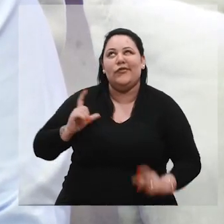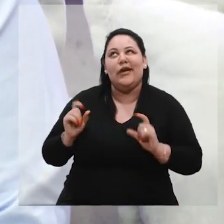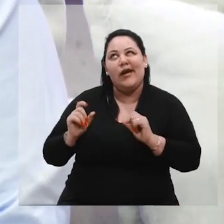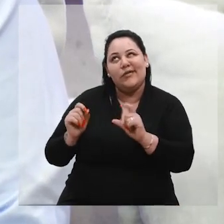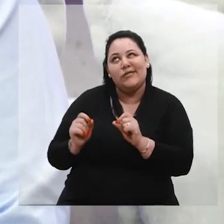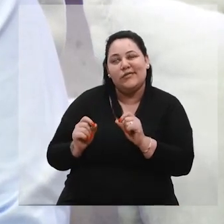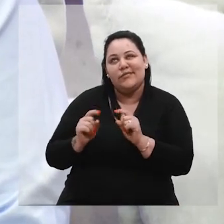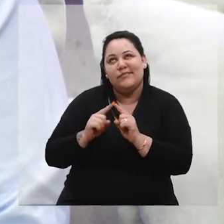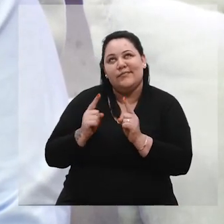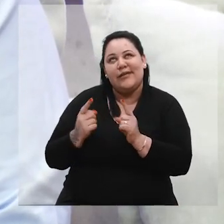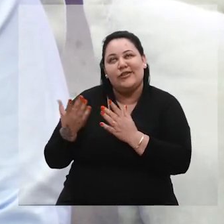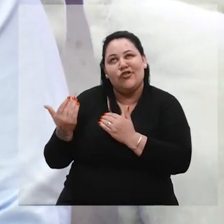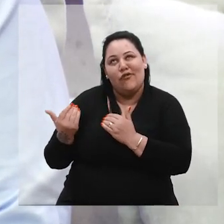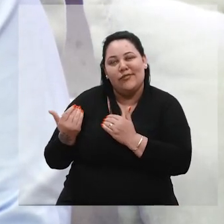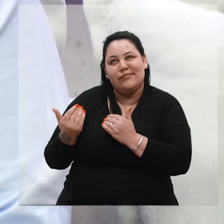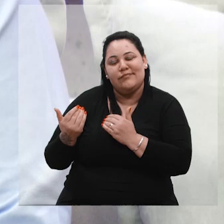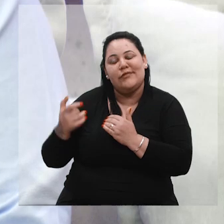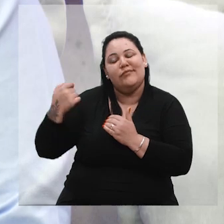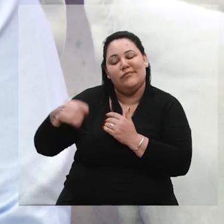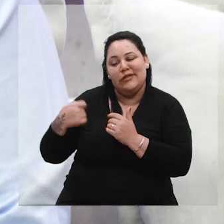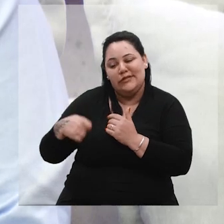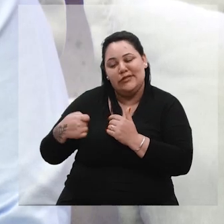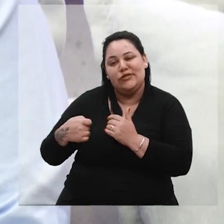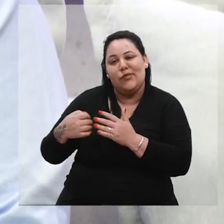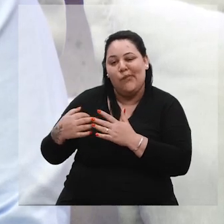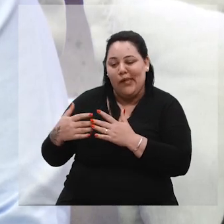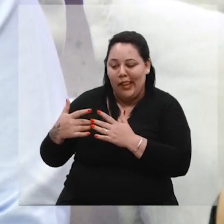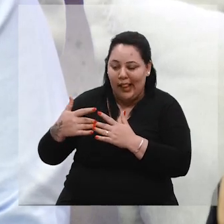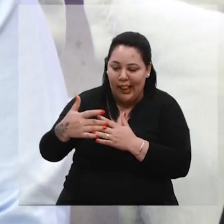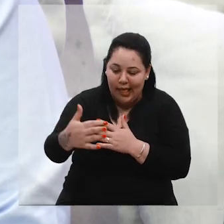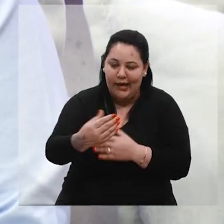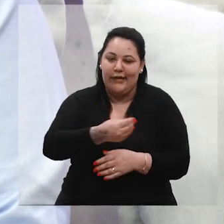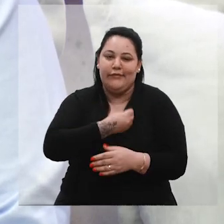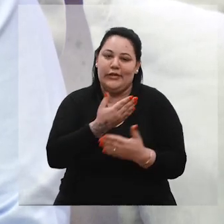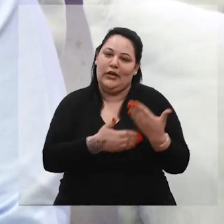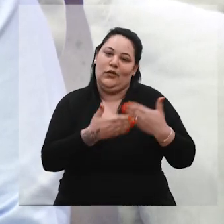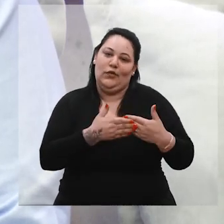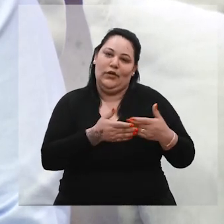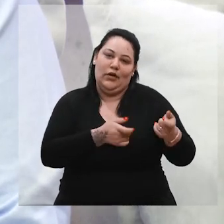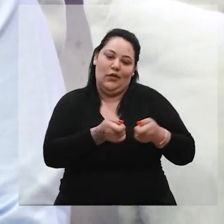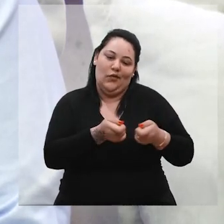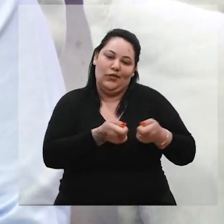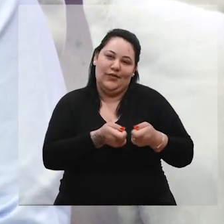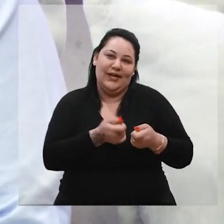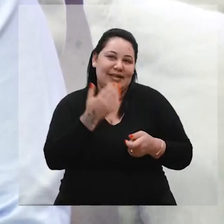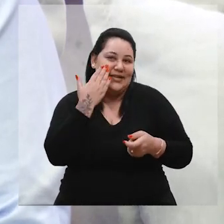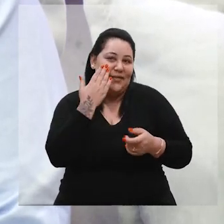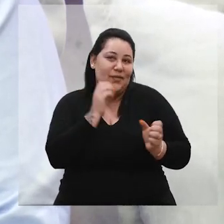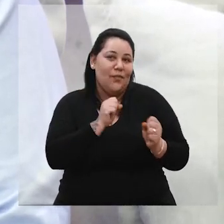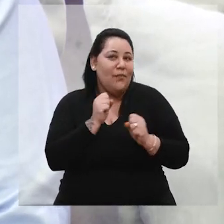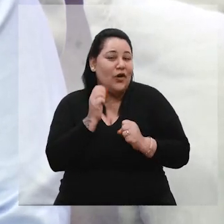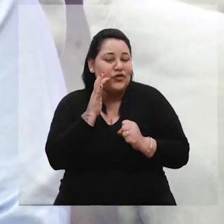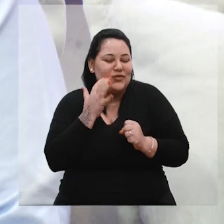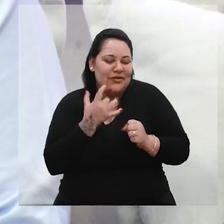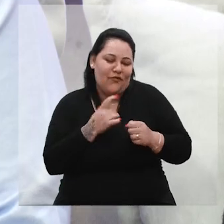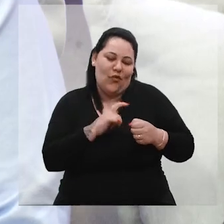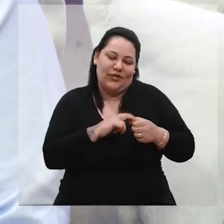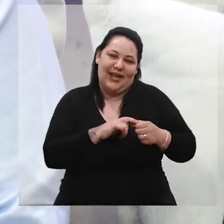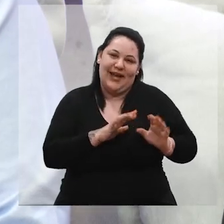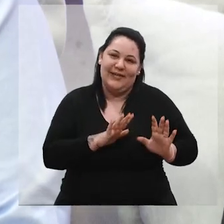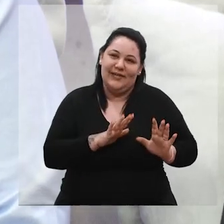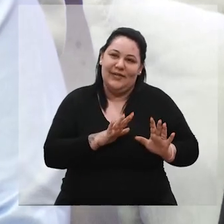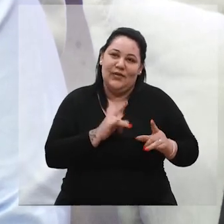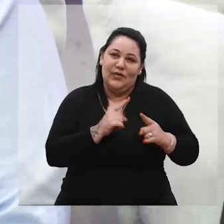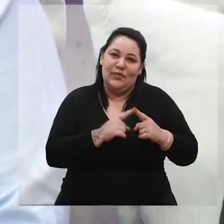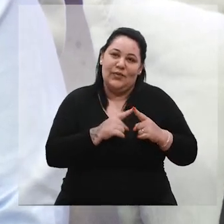tive câncer uma vez e principalmente jovem. Então, eu tenho que... Tem essa possibilidade, sabe? É